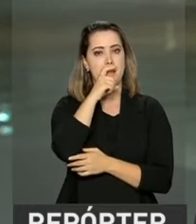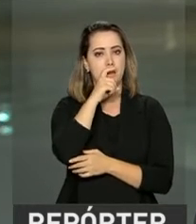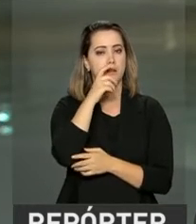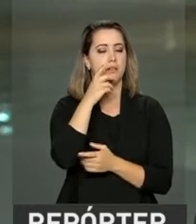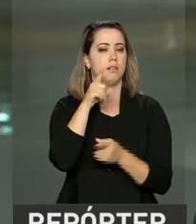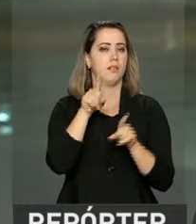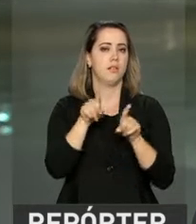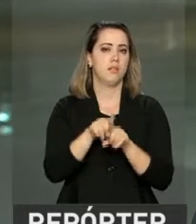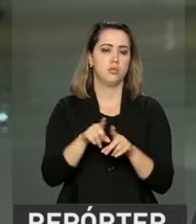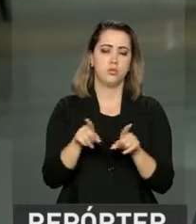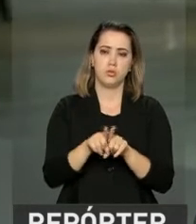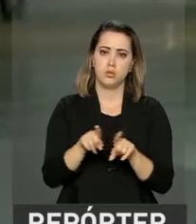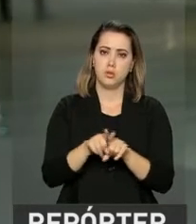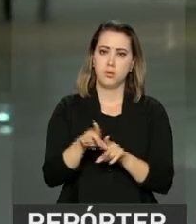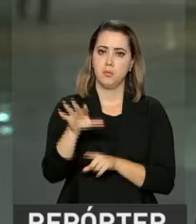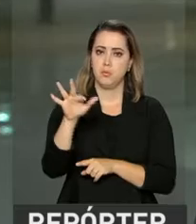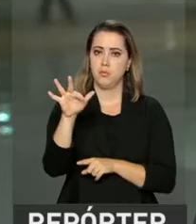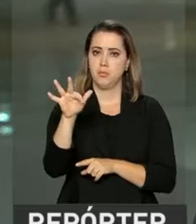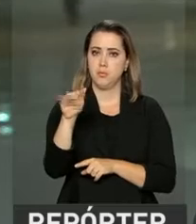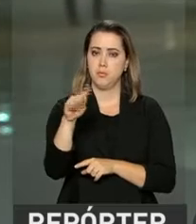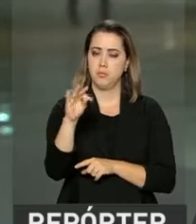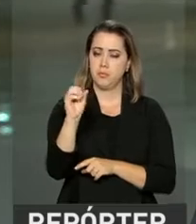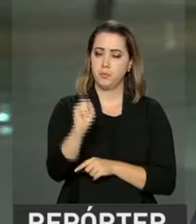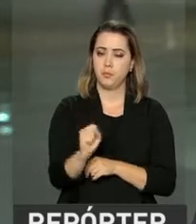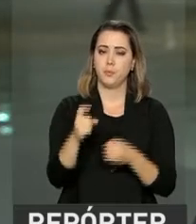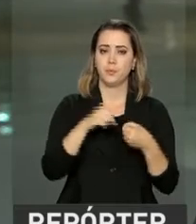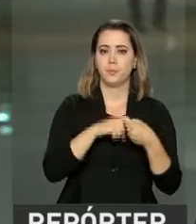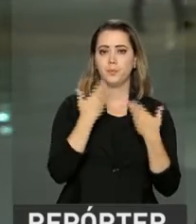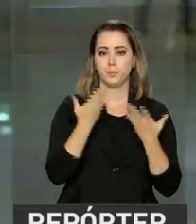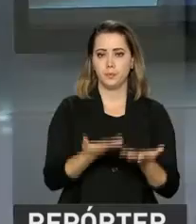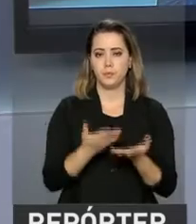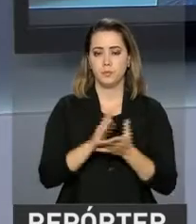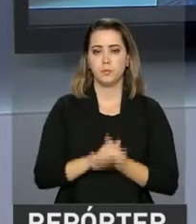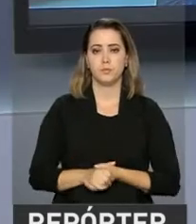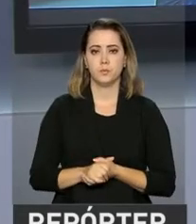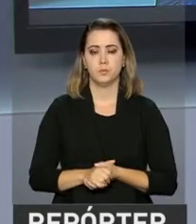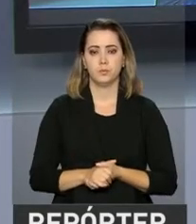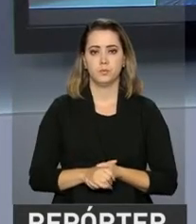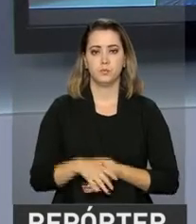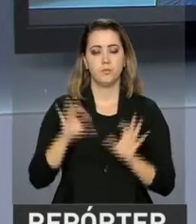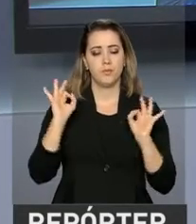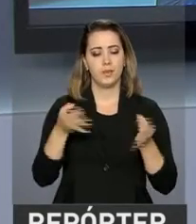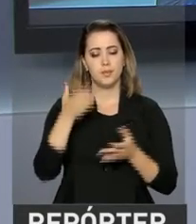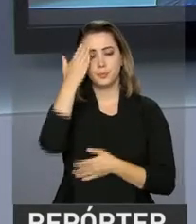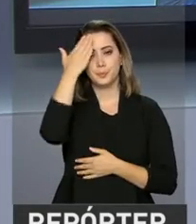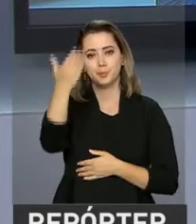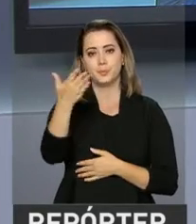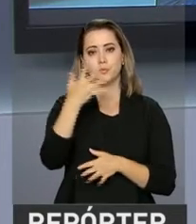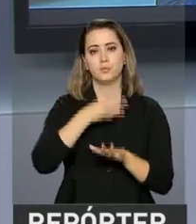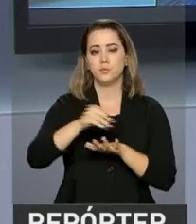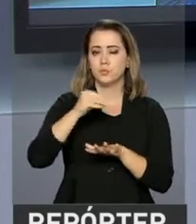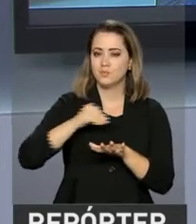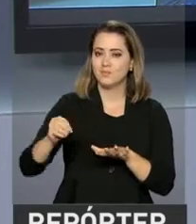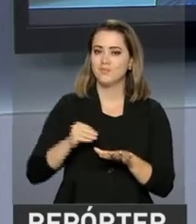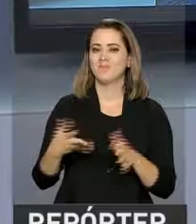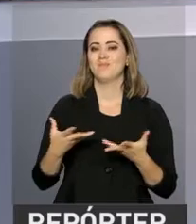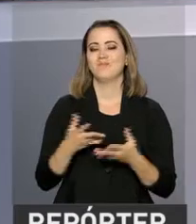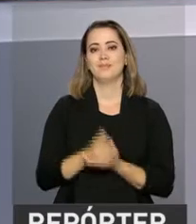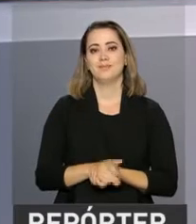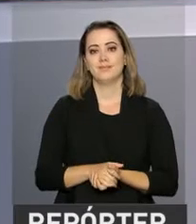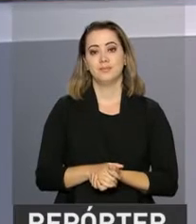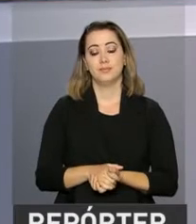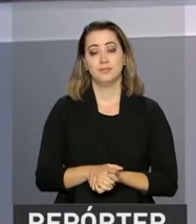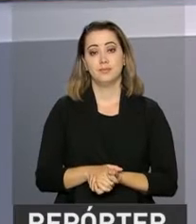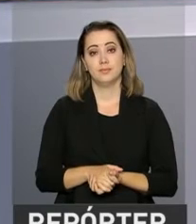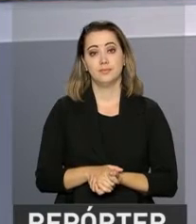e fgts eu volto como se no estúdio roberto está muito bom para obrigado por todas essas informações